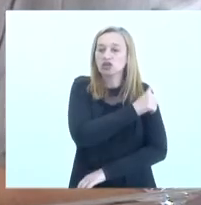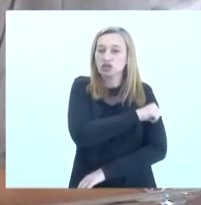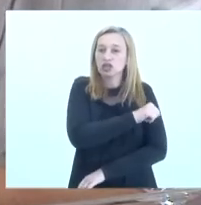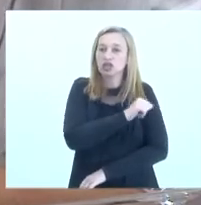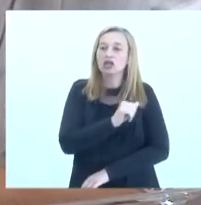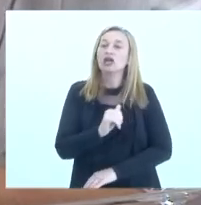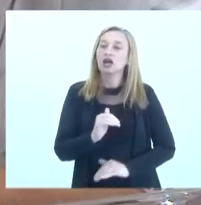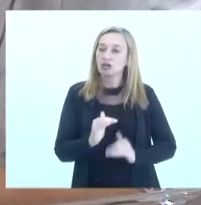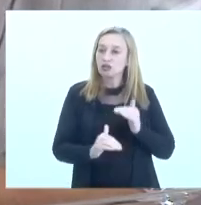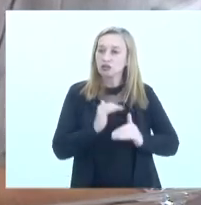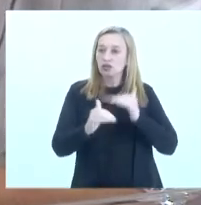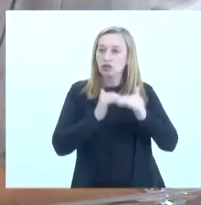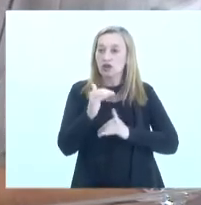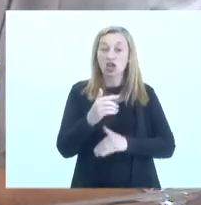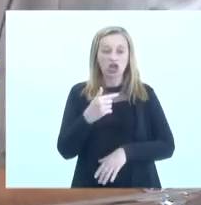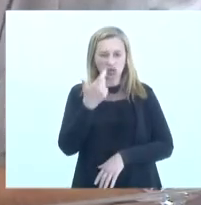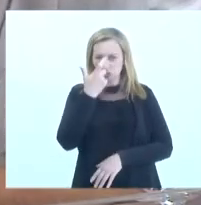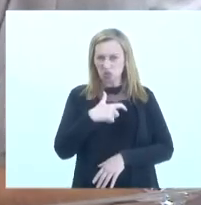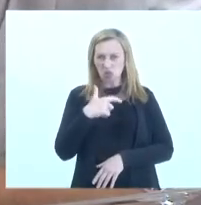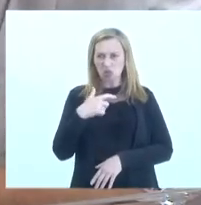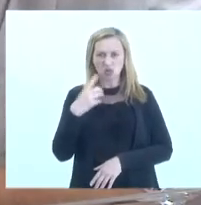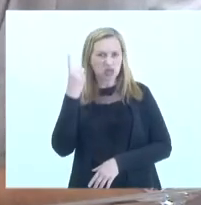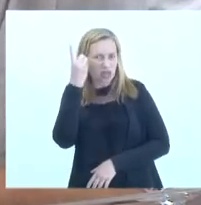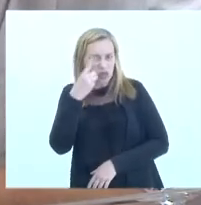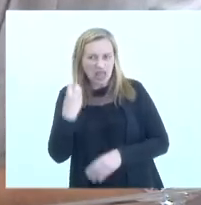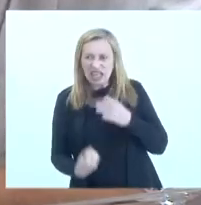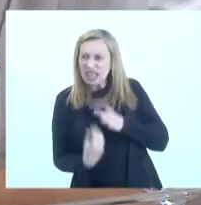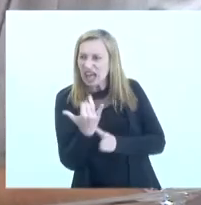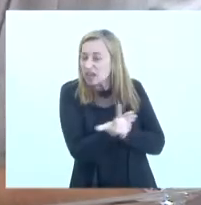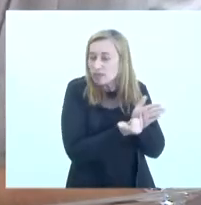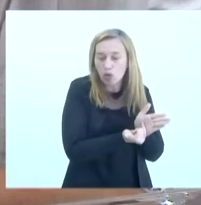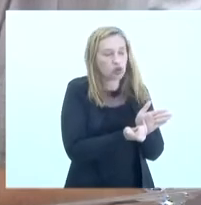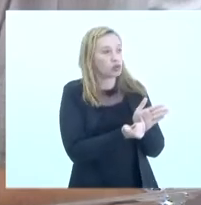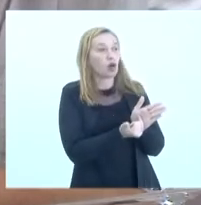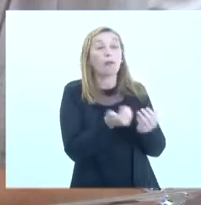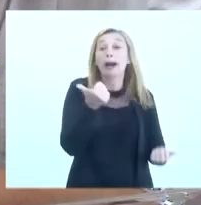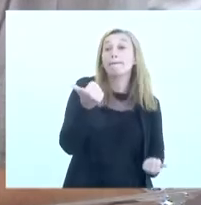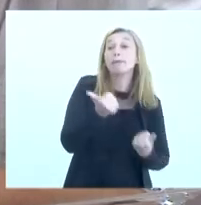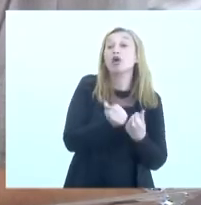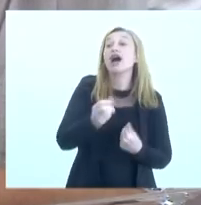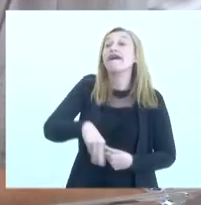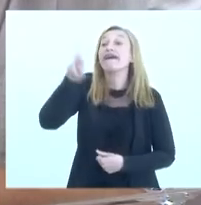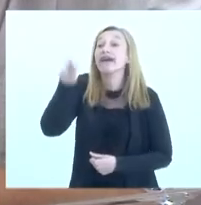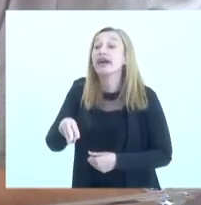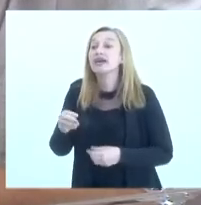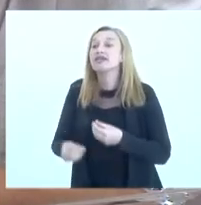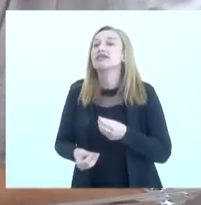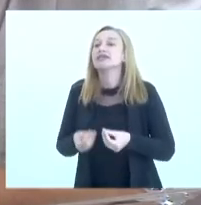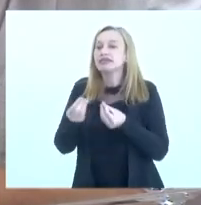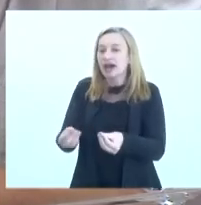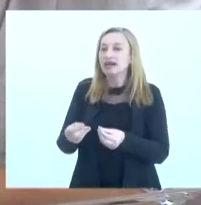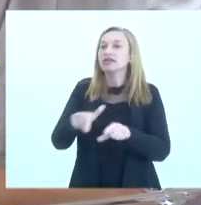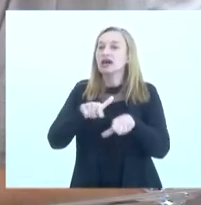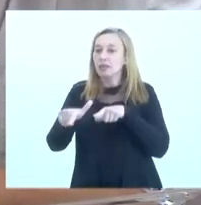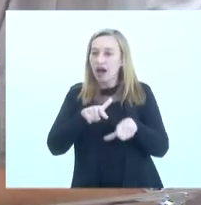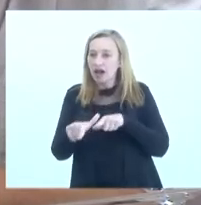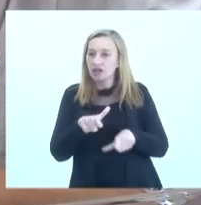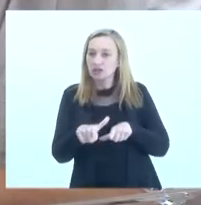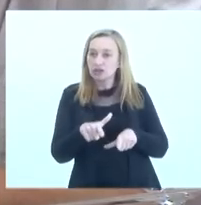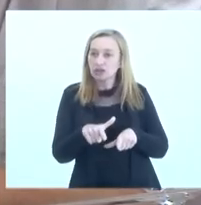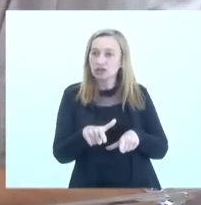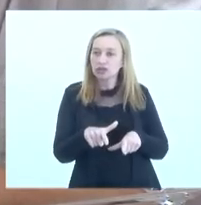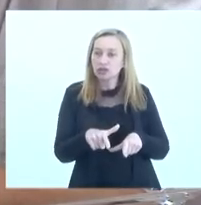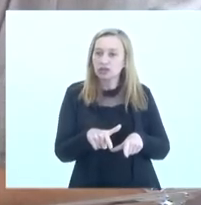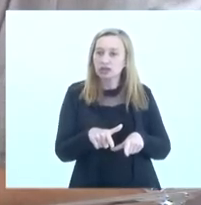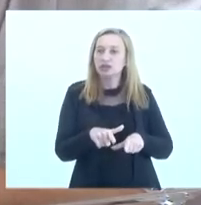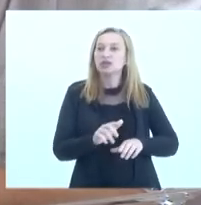do atoleiro. Não sou deputado para criar impostos, sou deputado para apoiar quem gera emprego, gera renda e gera posto